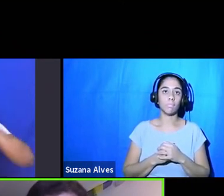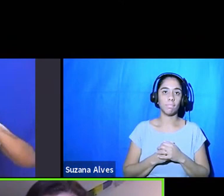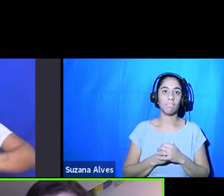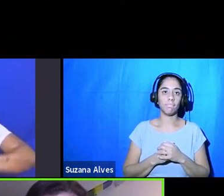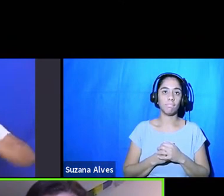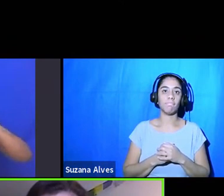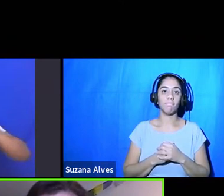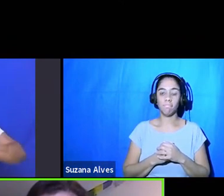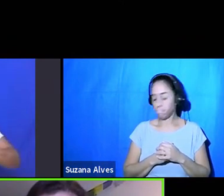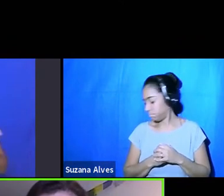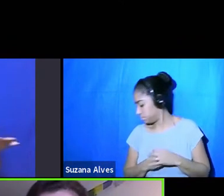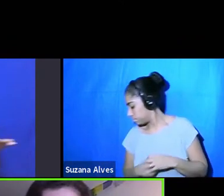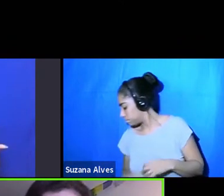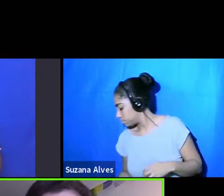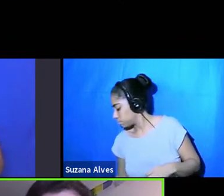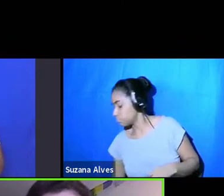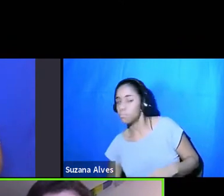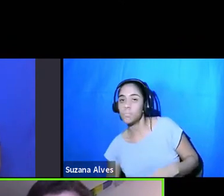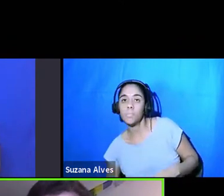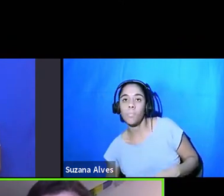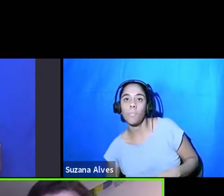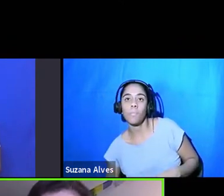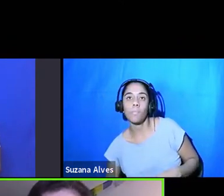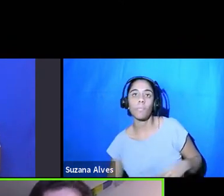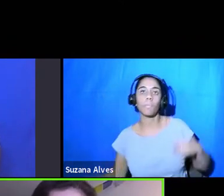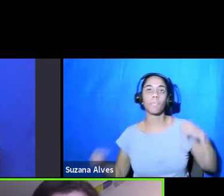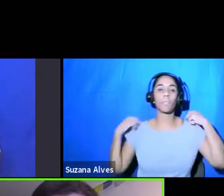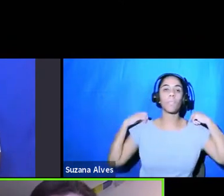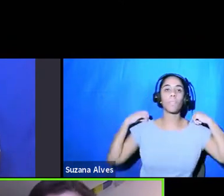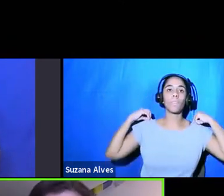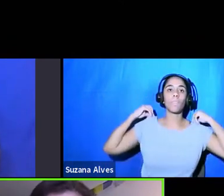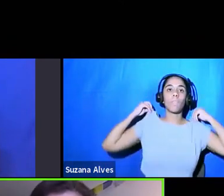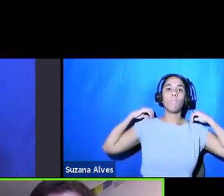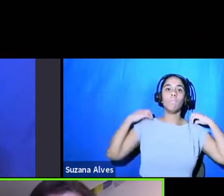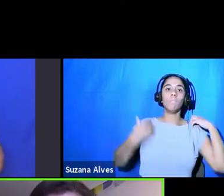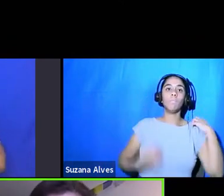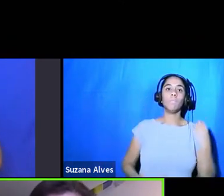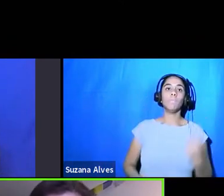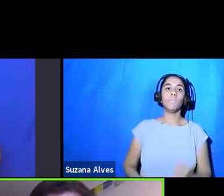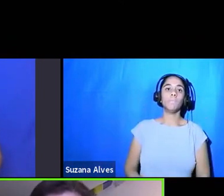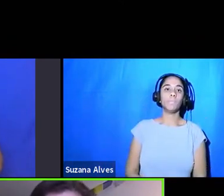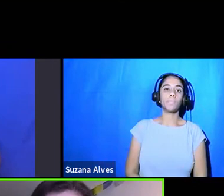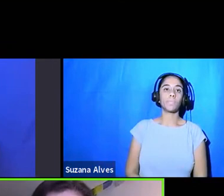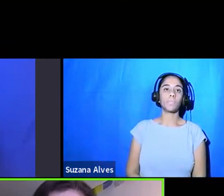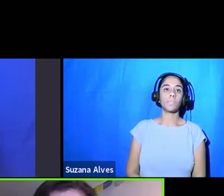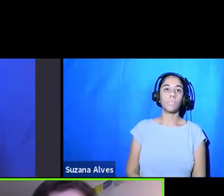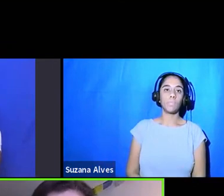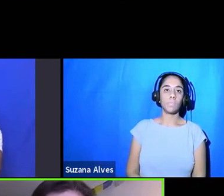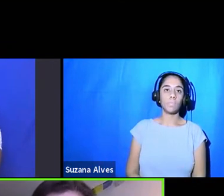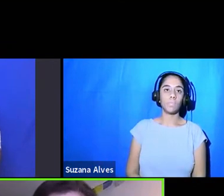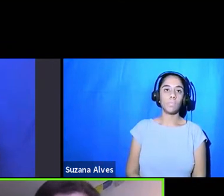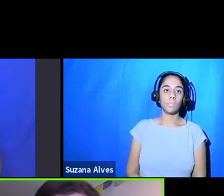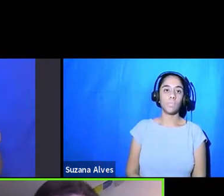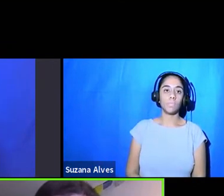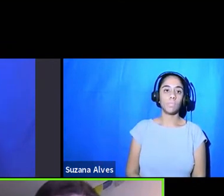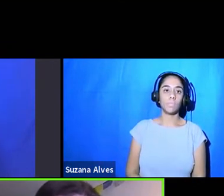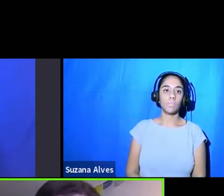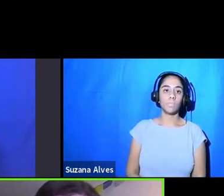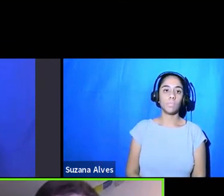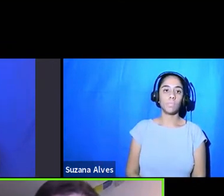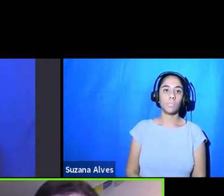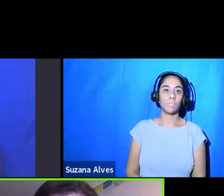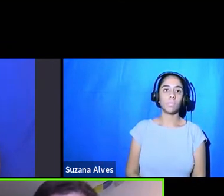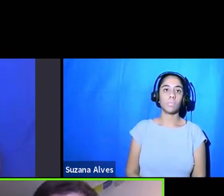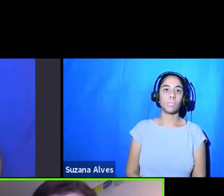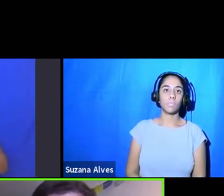base com litigio estratégico com cambiar o paradigma jurídico e eu creo que e escute a